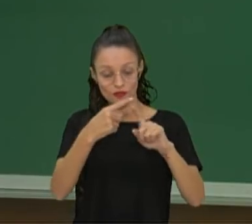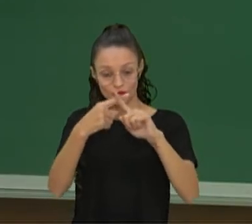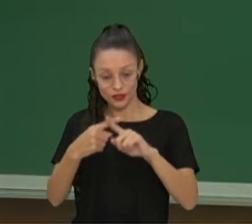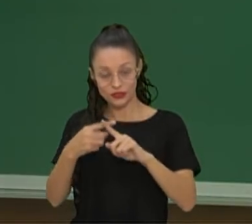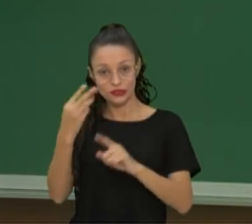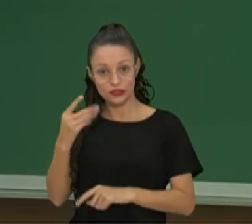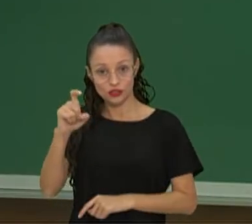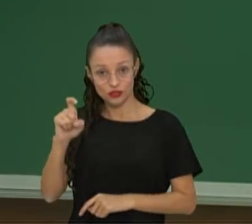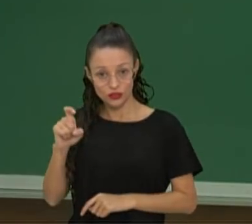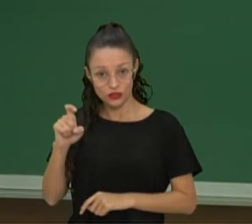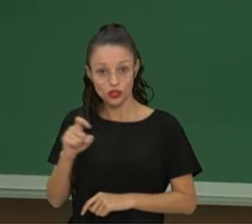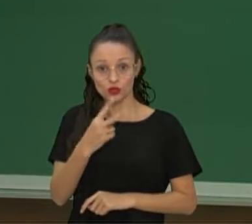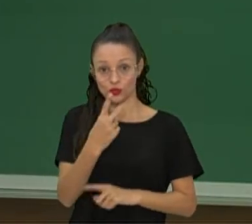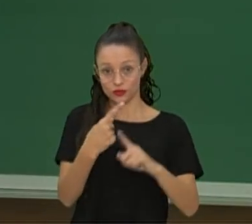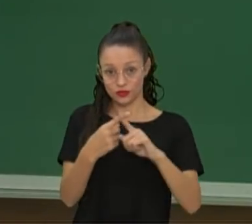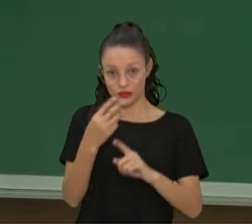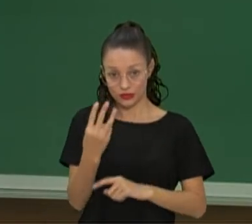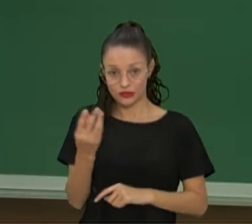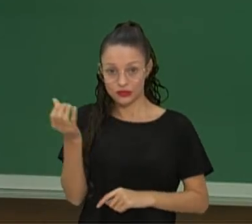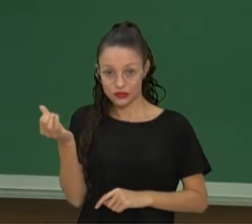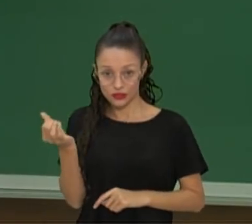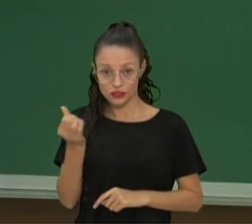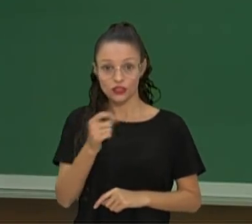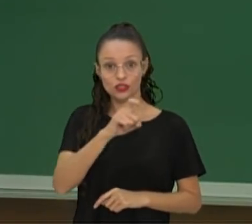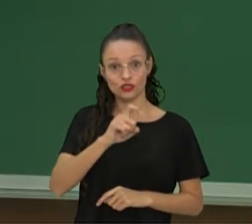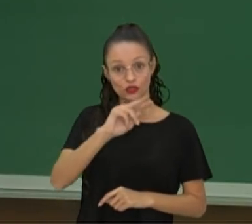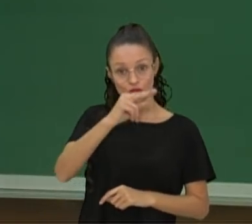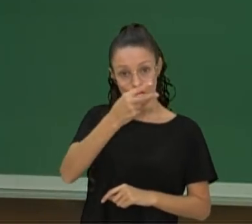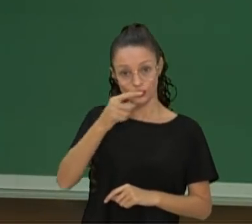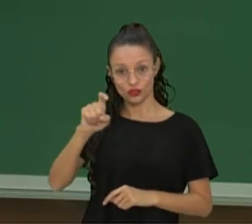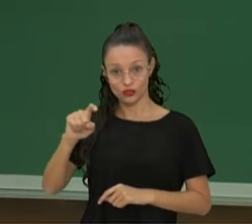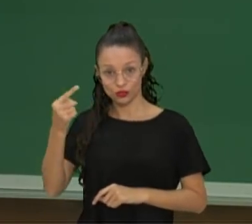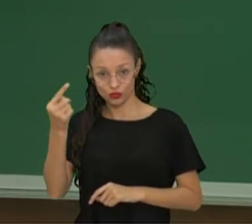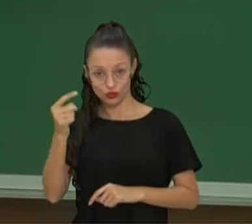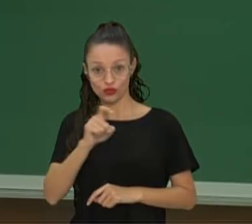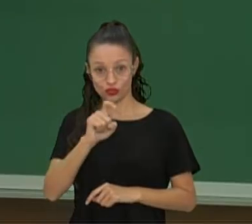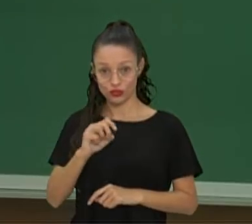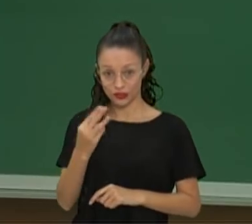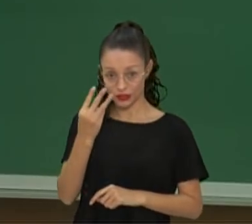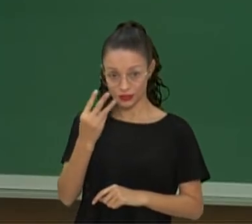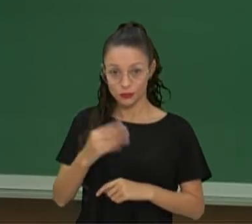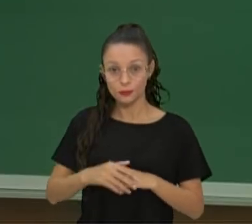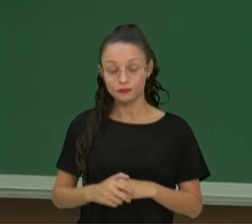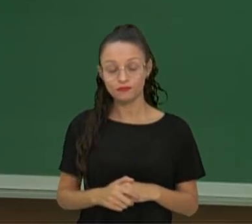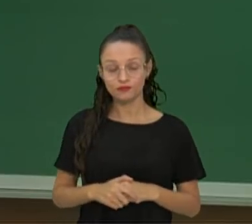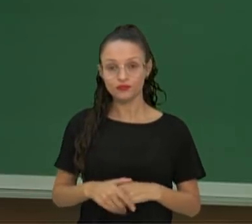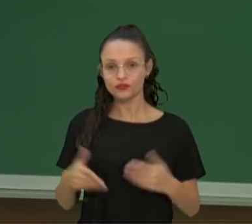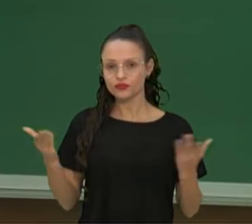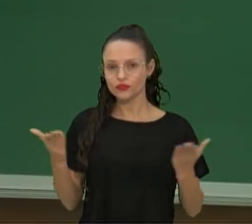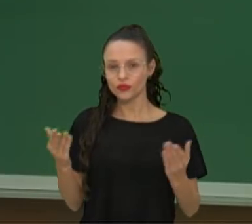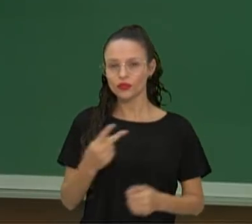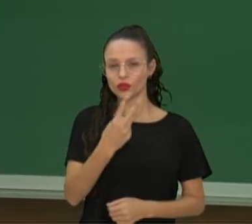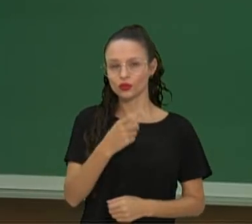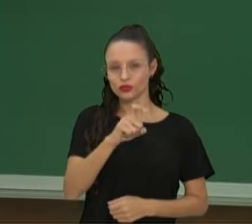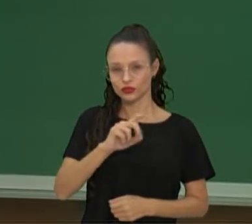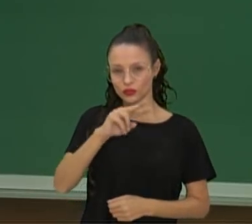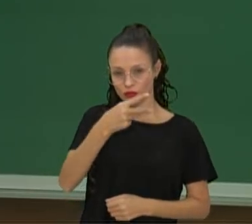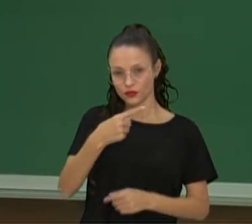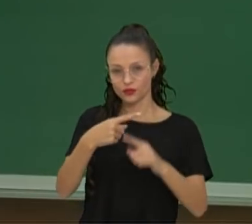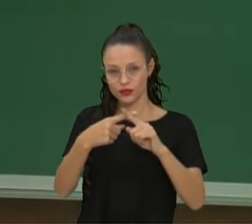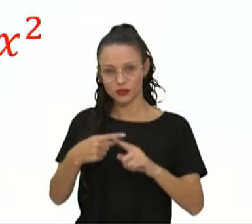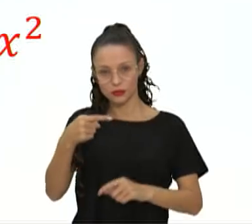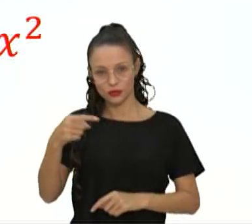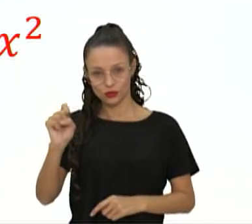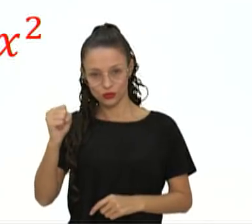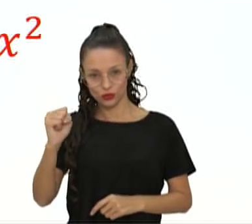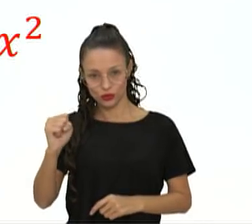2 vezes 3 é 6. x2 com x1, x3. E agora, 2x ao quadrado vezes menos